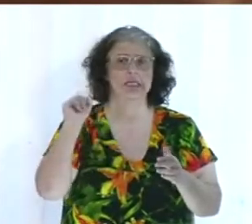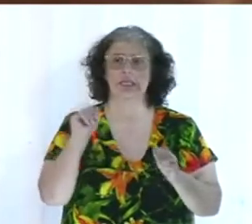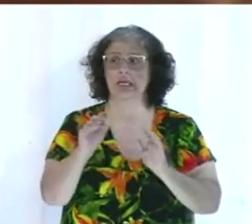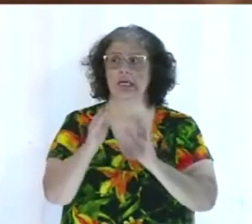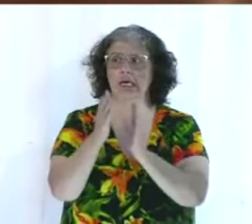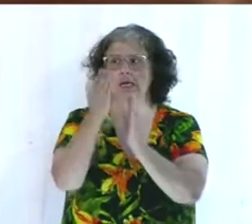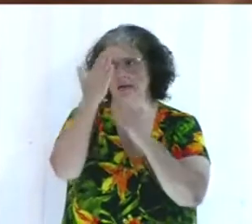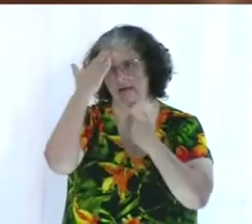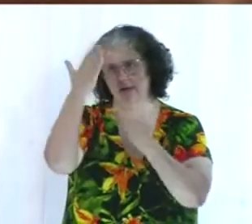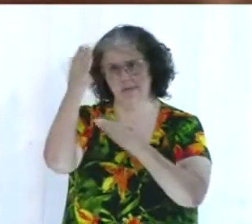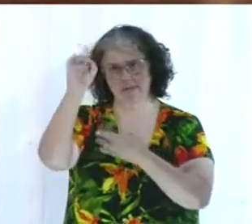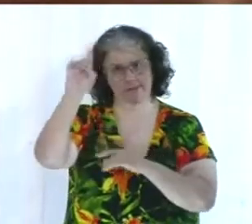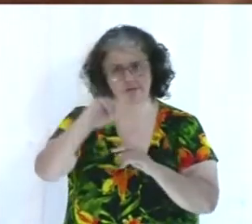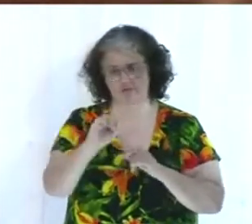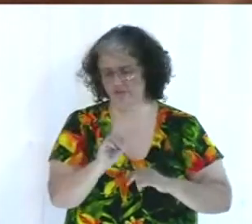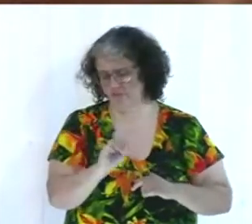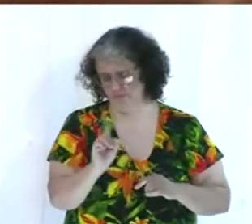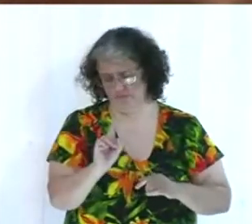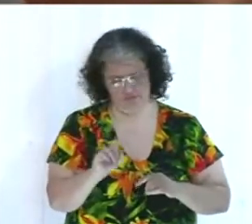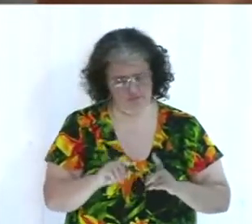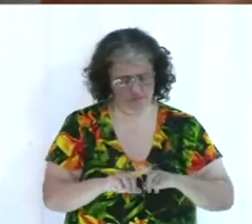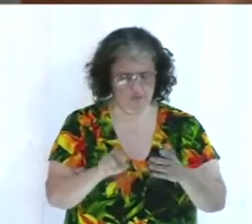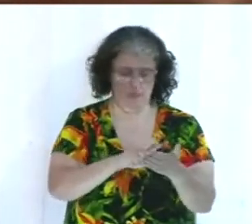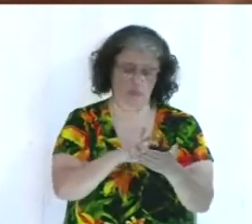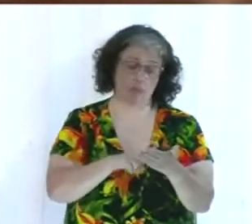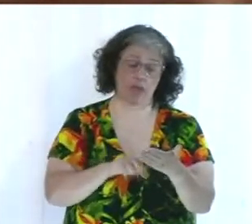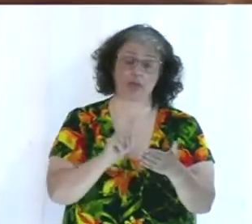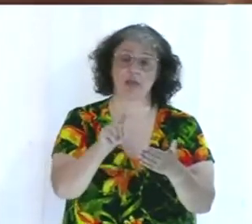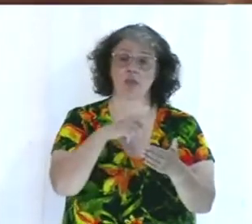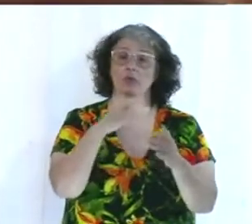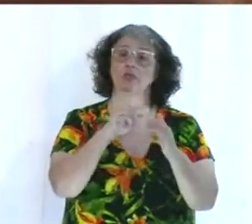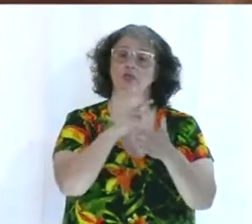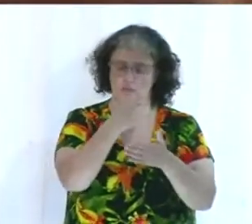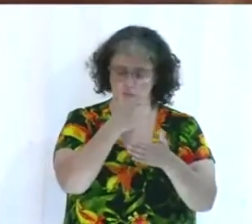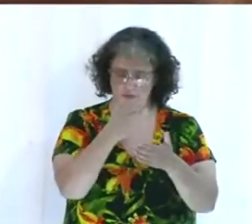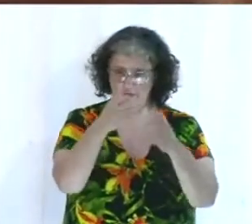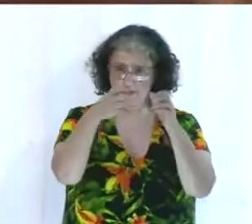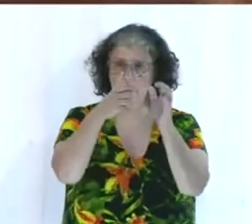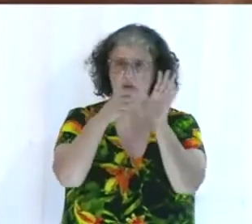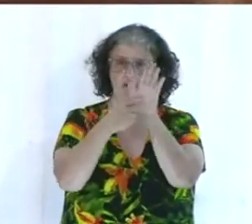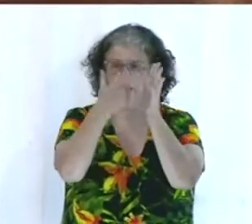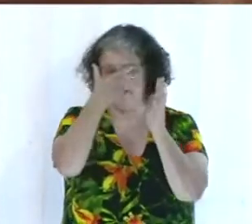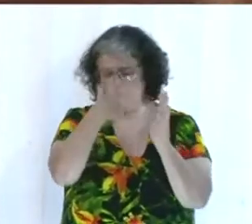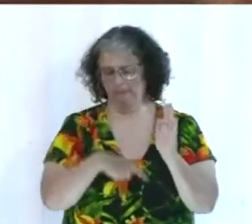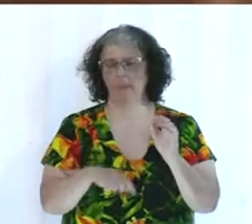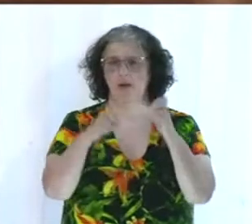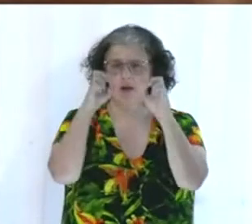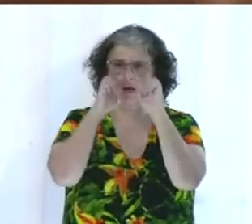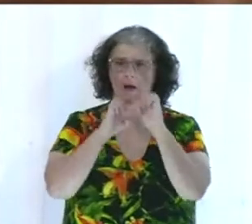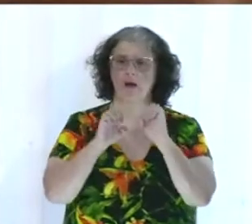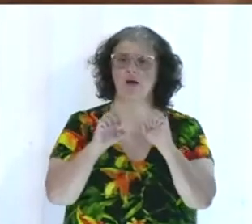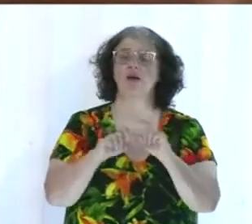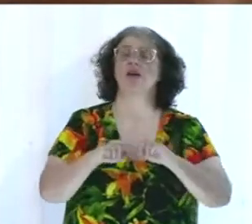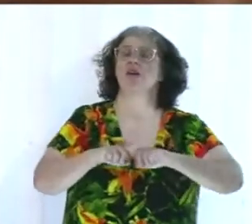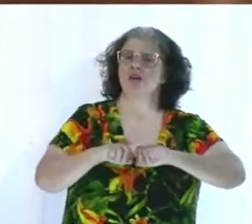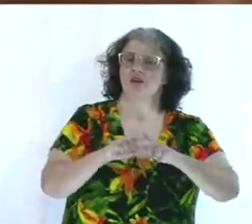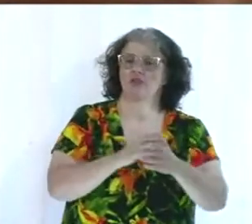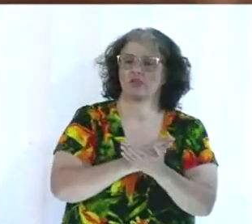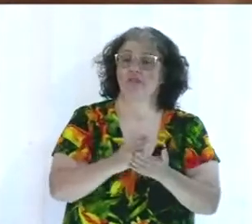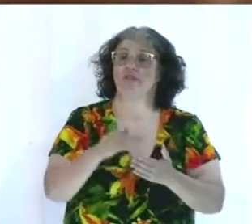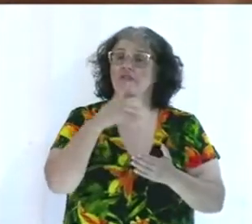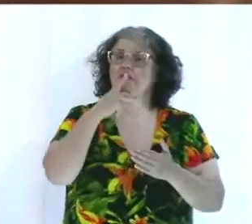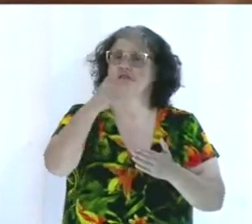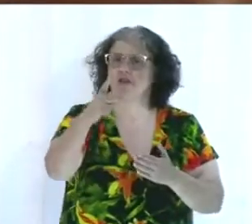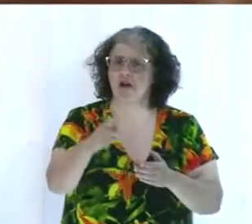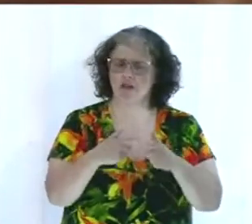ponto. Depois de se apresentar, depois de dirigir palavras iniciais à igreja, ele já vai direto ao problema